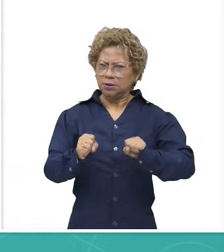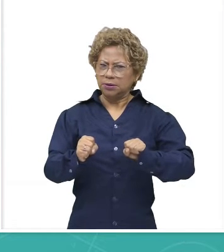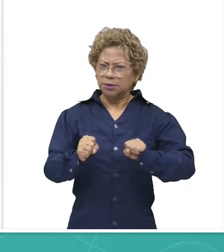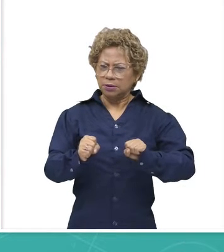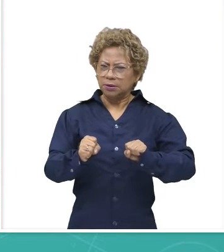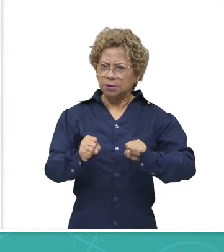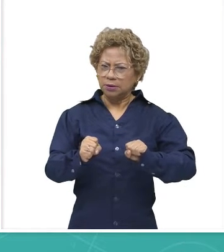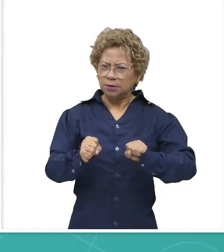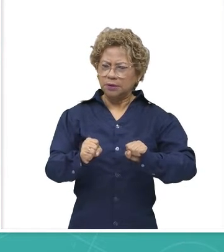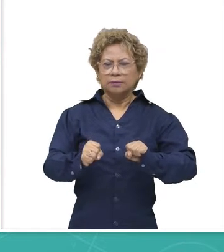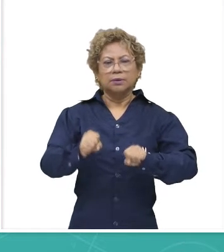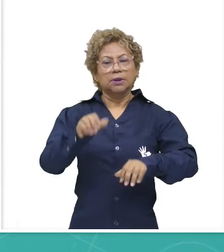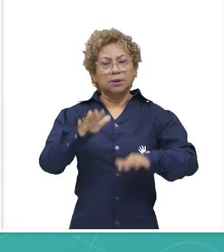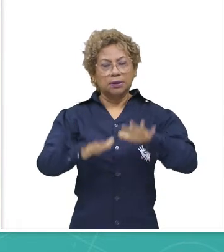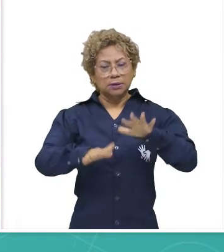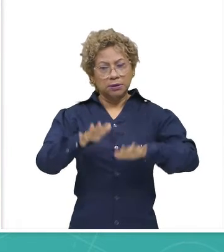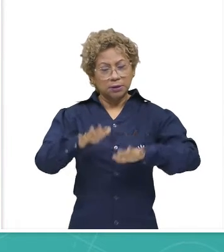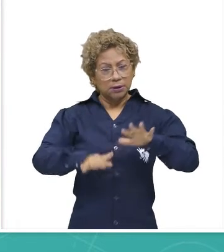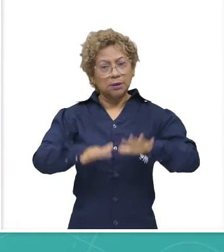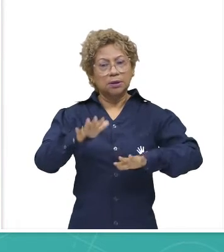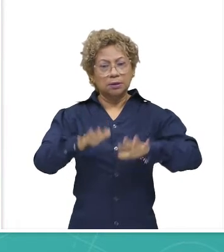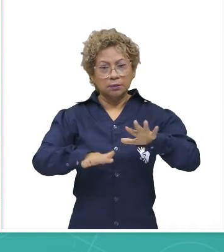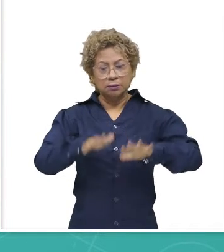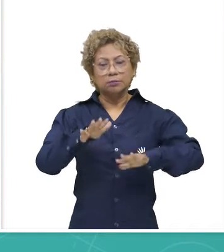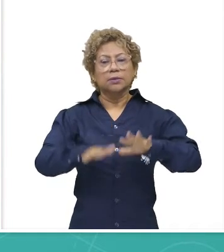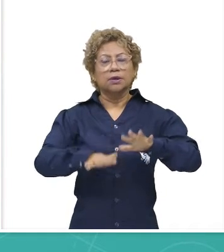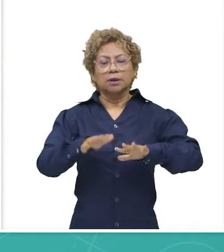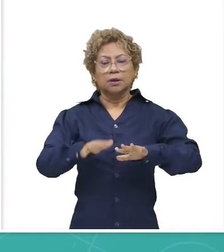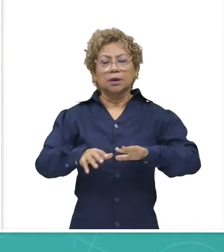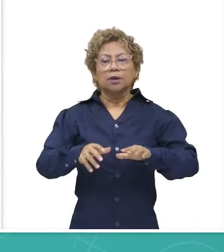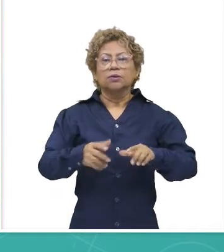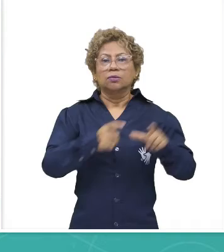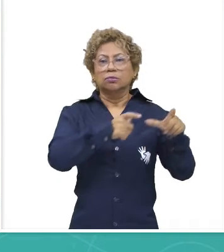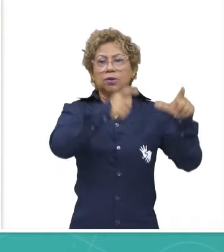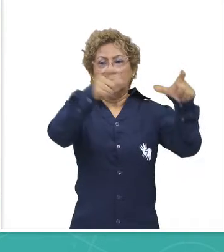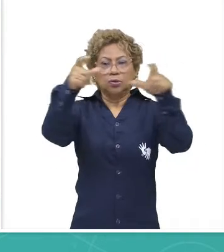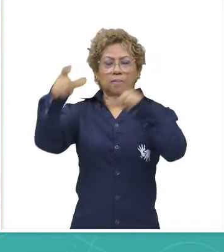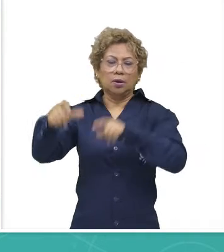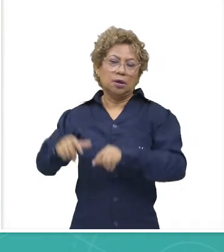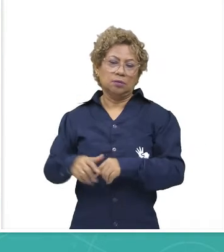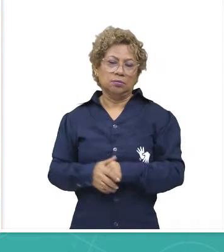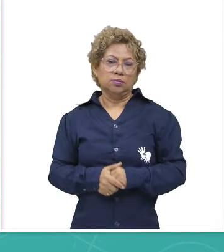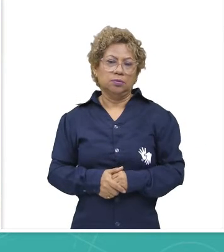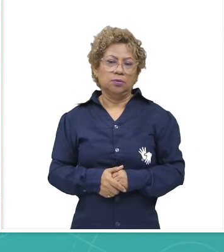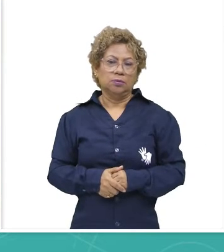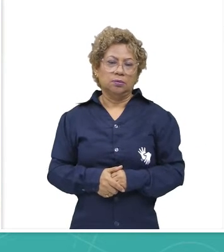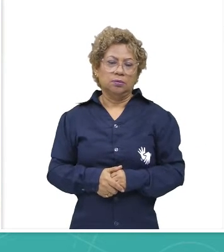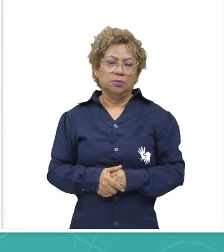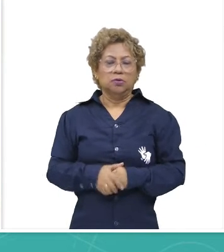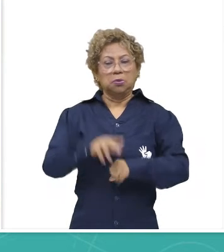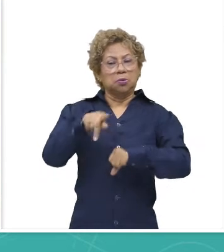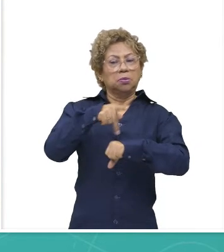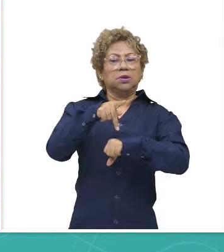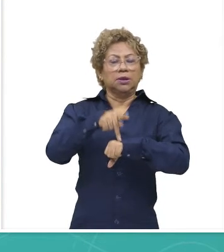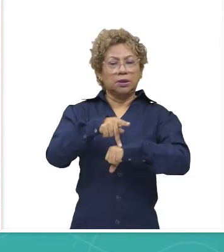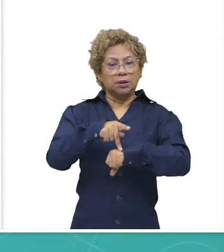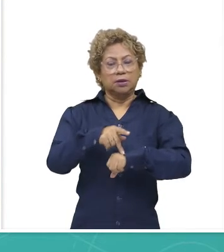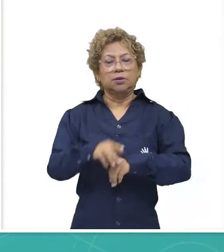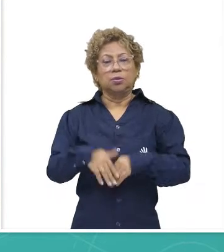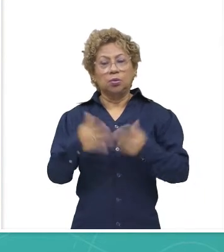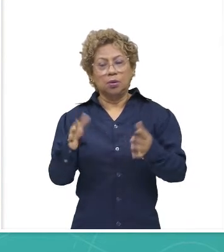de acordo com a variação da altitude. Ou seja, quanto maior